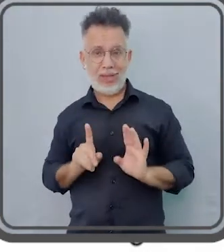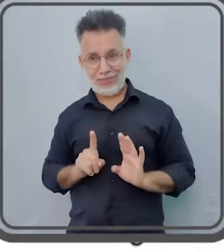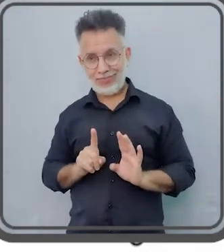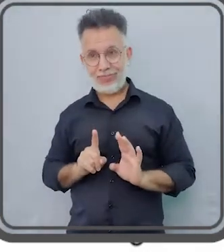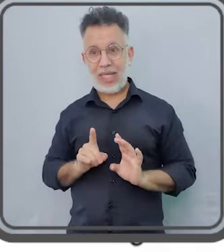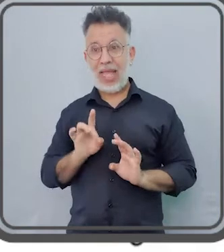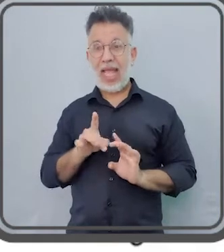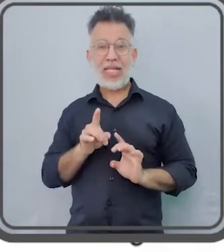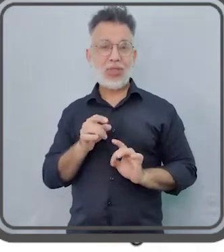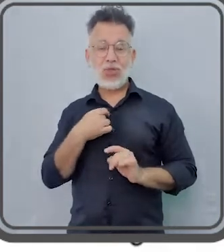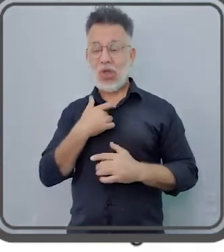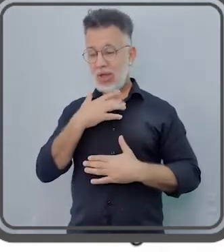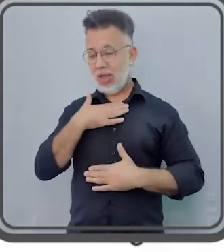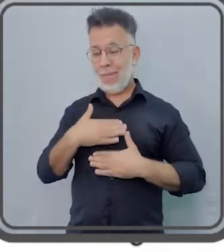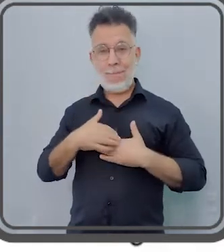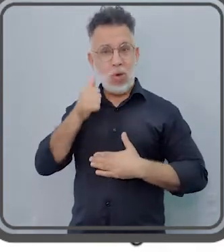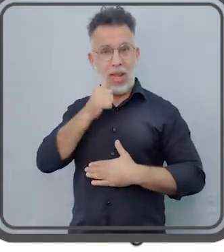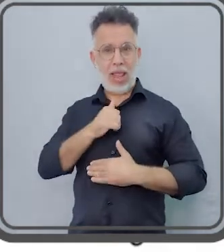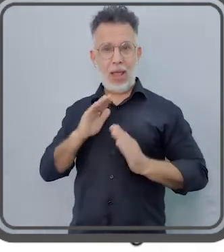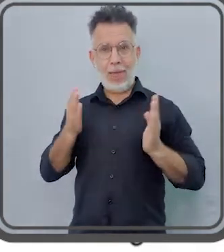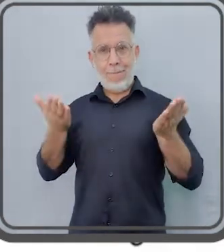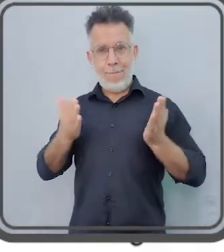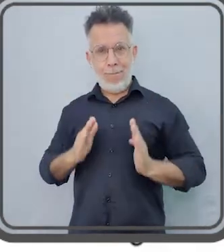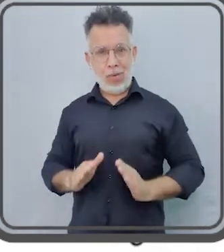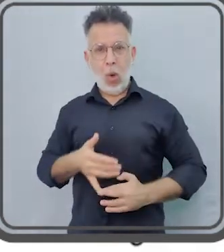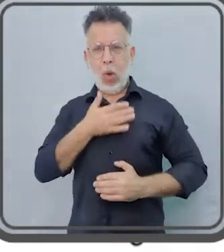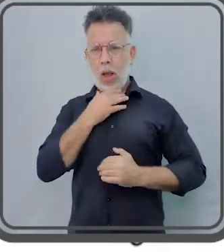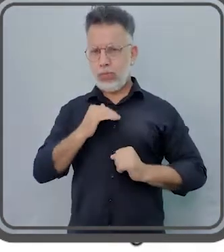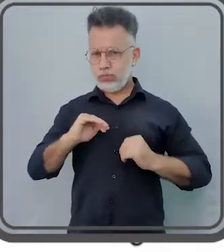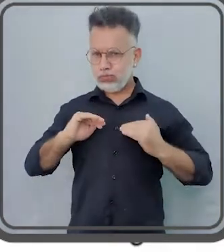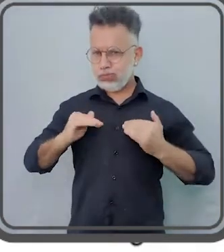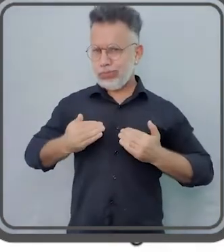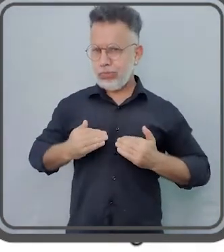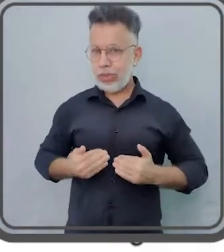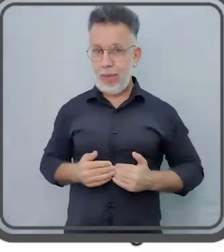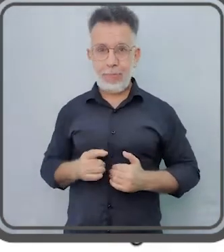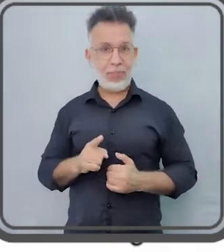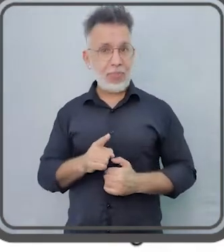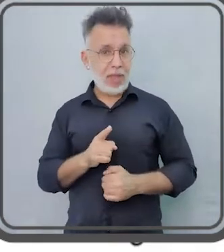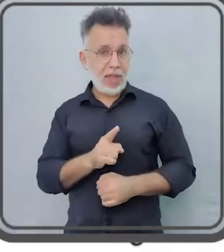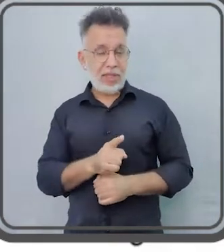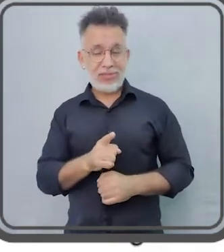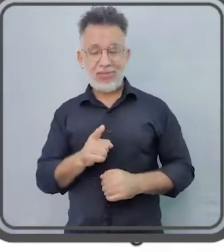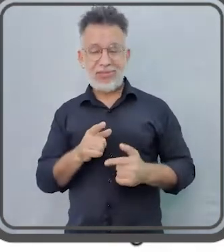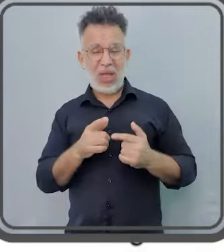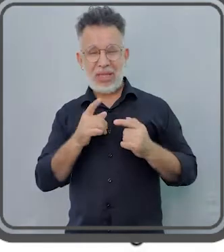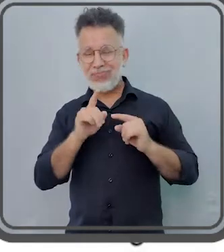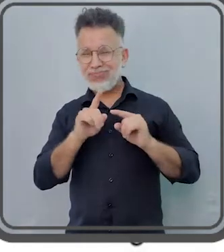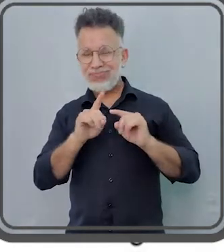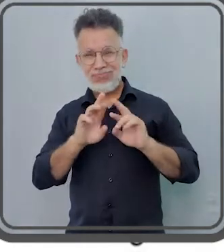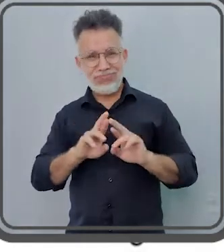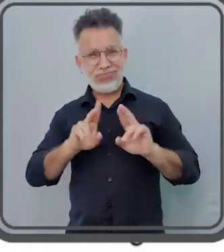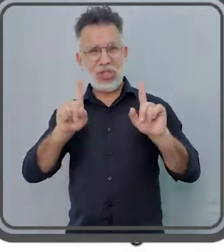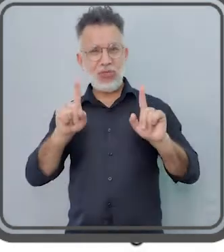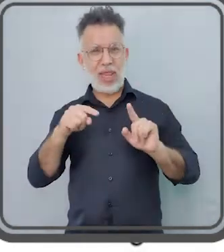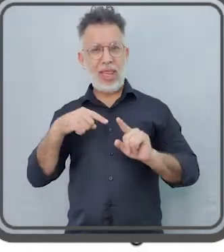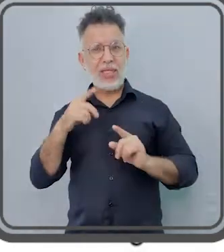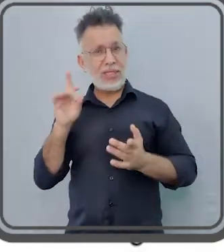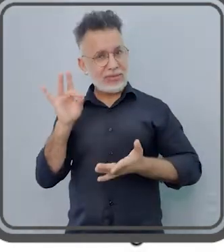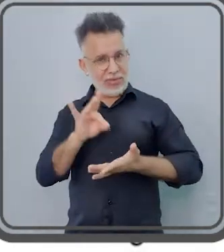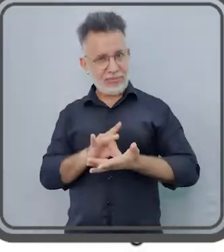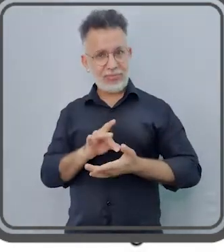de mulher, é só aquele perfil de homem, é só aquela configuração, de uma maneira que é muito deslocada da realidade, né? Então,